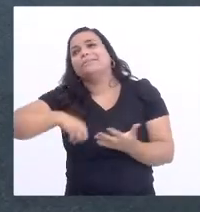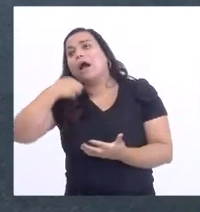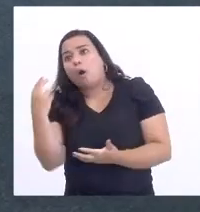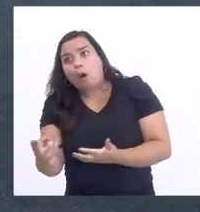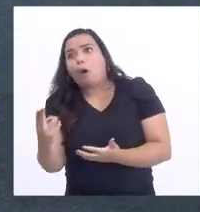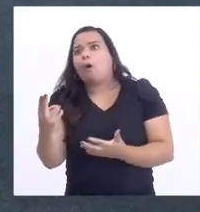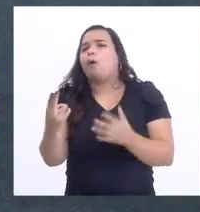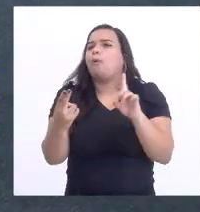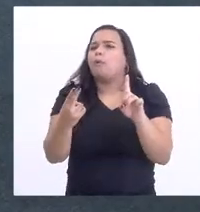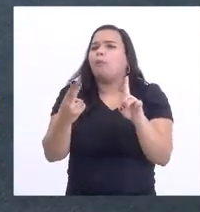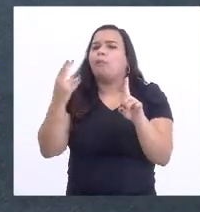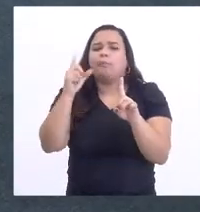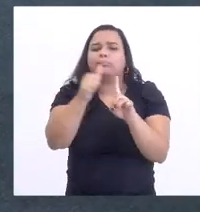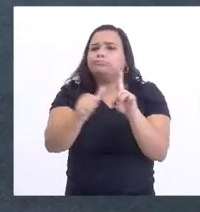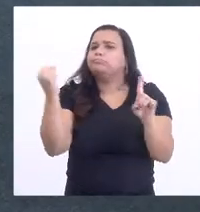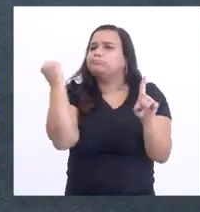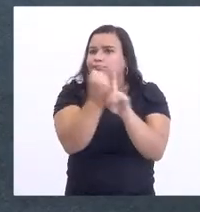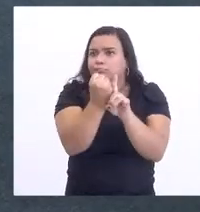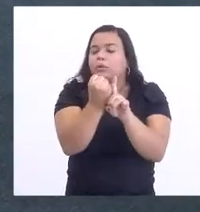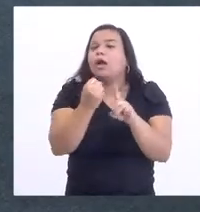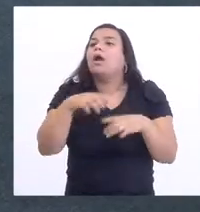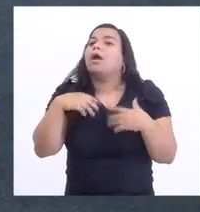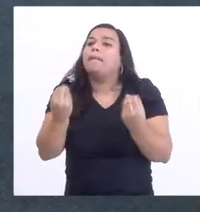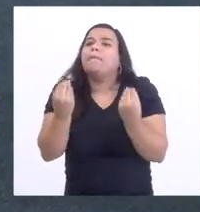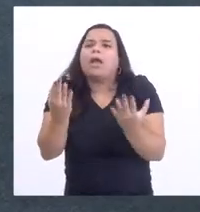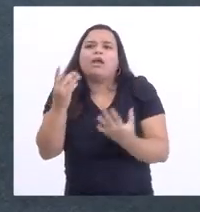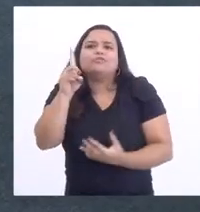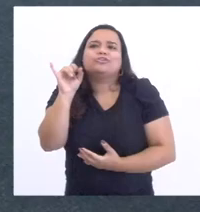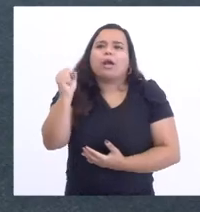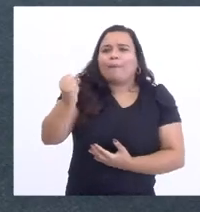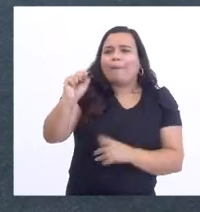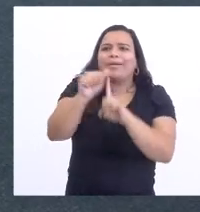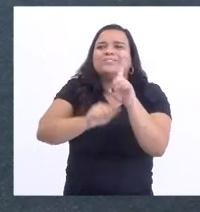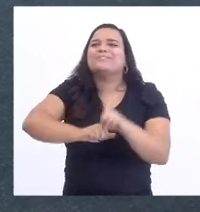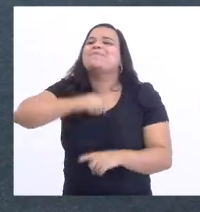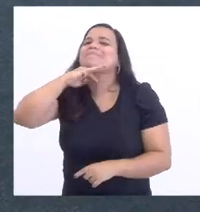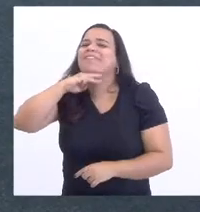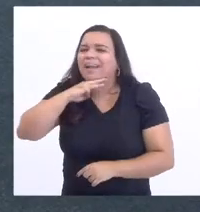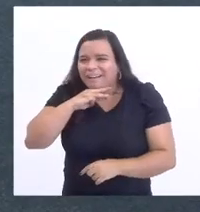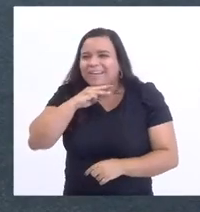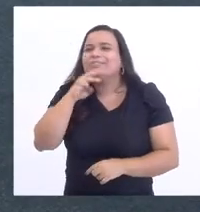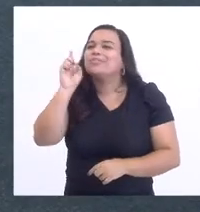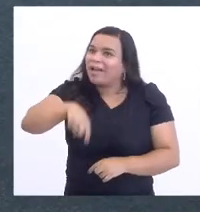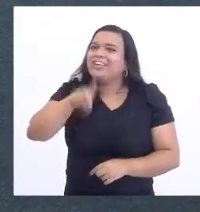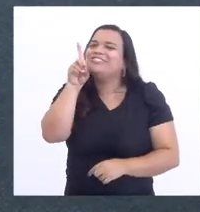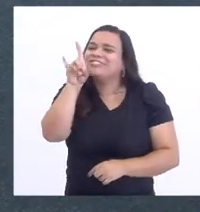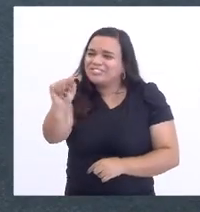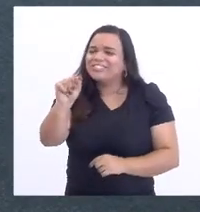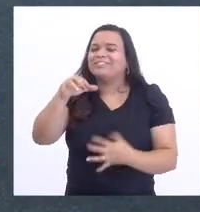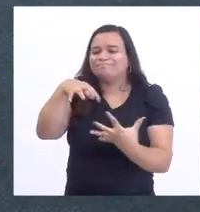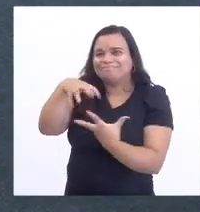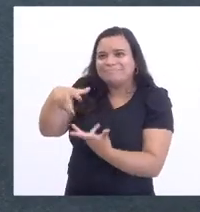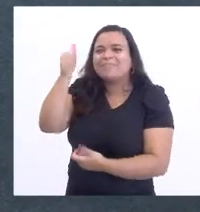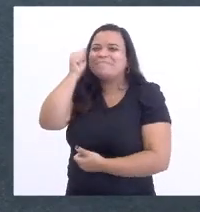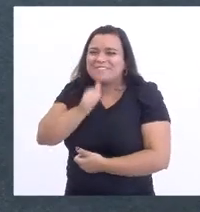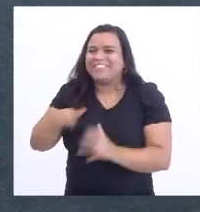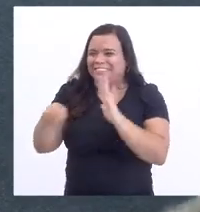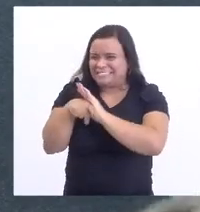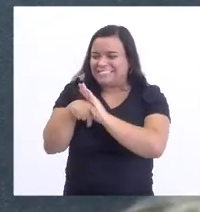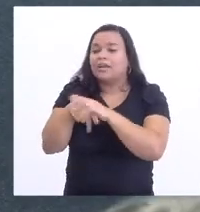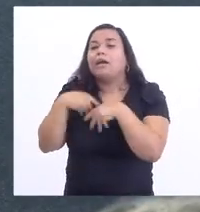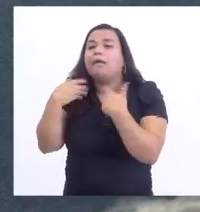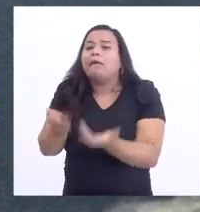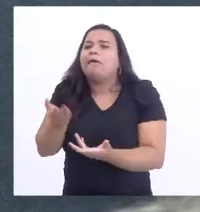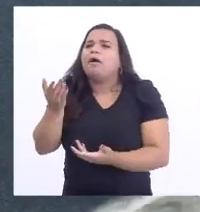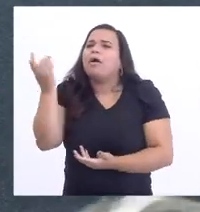feminicídio, para que no dia 8 de março, no Dia Internacional da Mulher, a gente consiga aqui